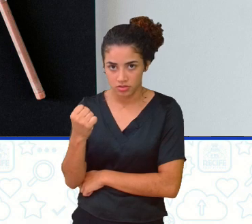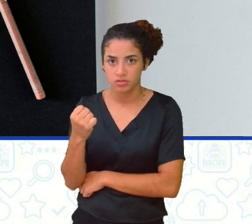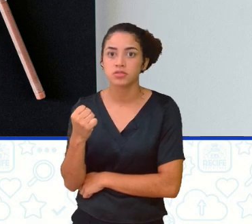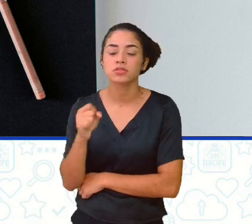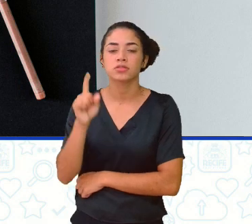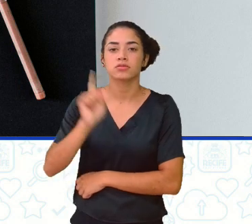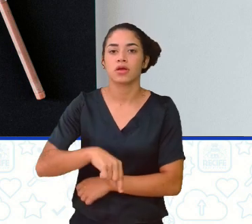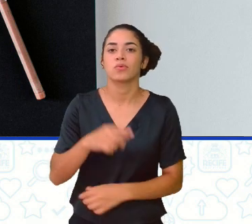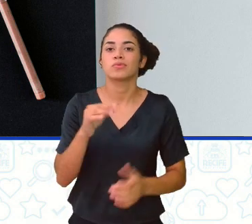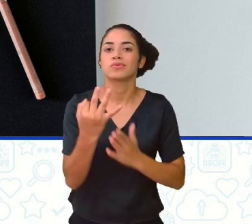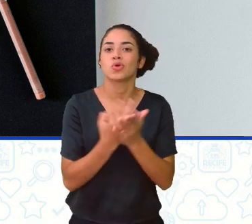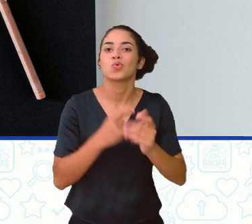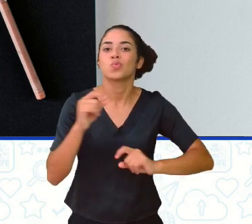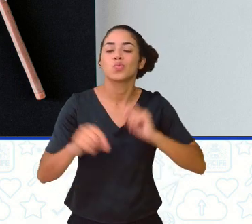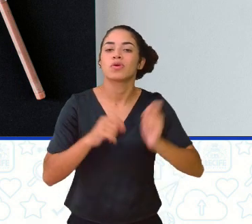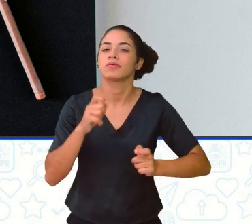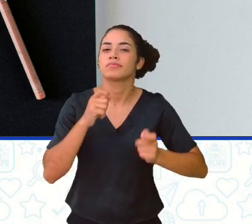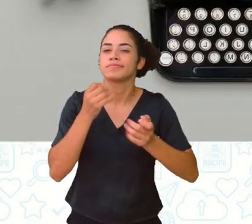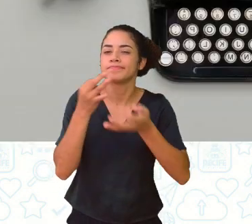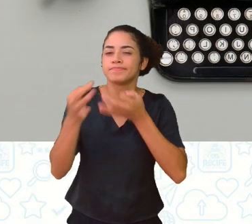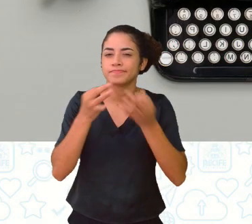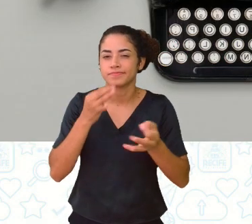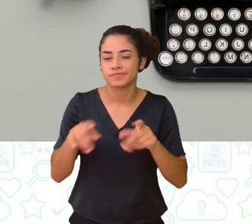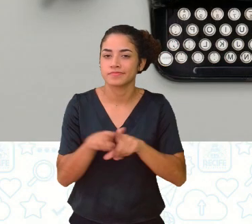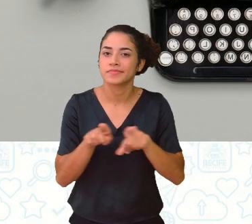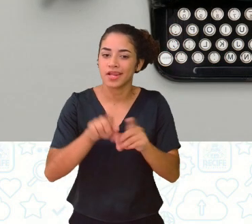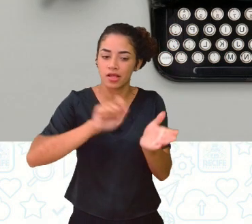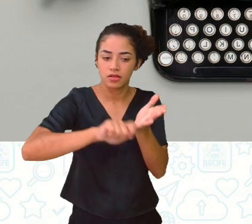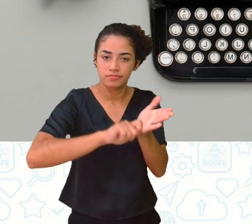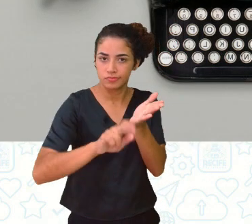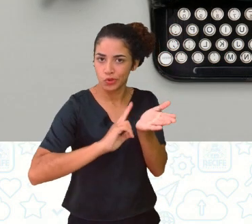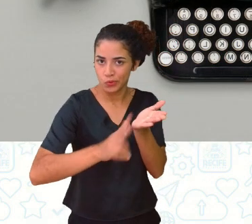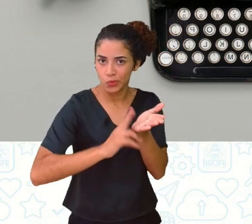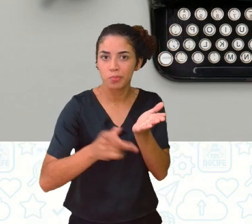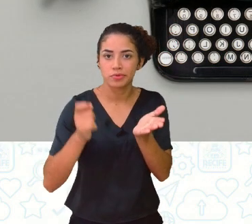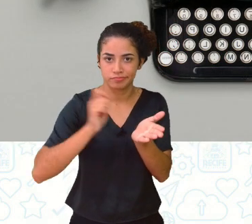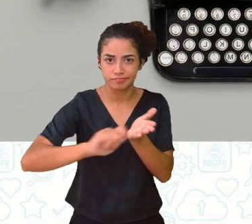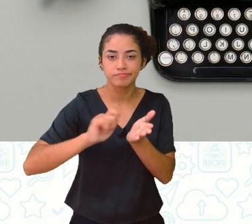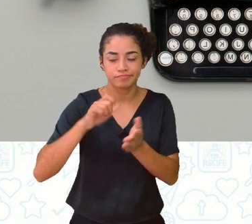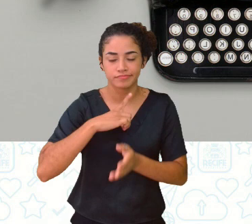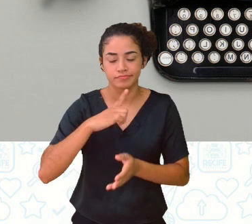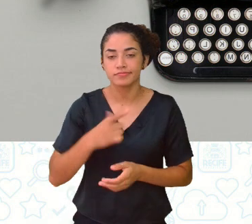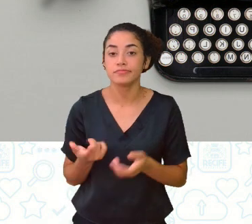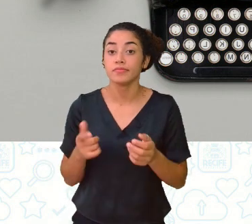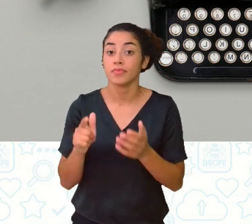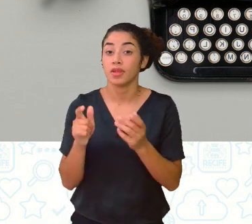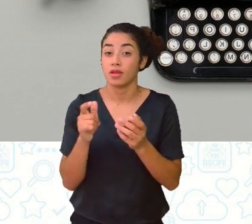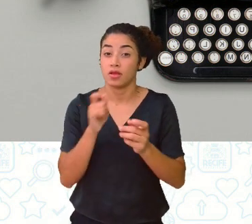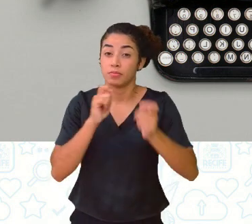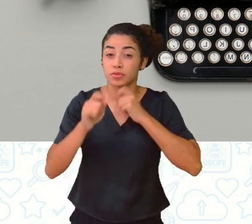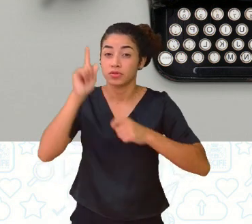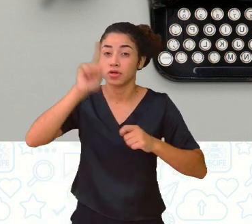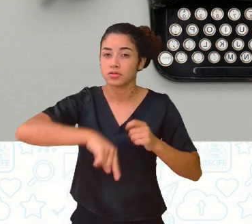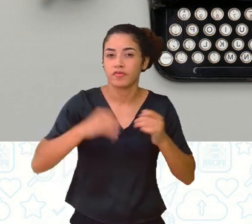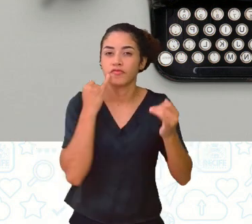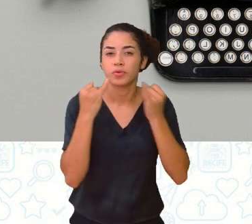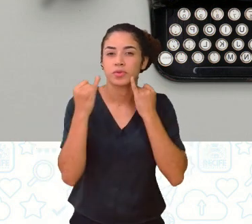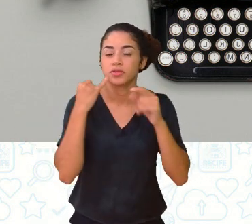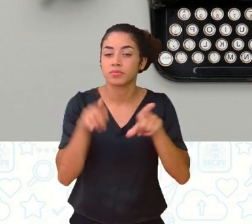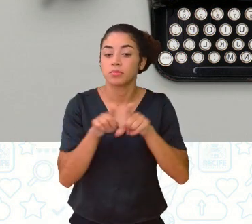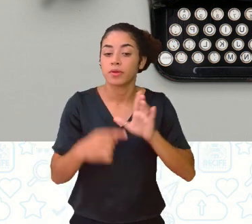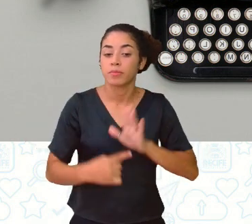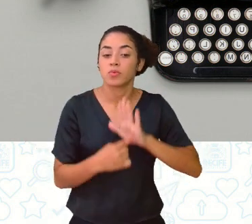opinativo, tá? E a assinatura do autor, né? A reportagem é informativa e expositiva porque